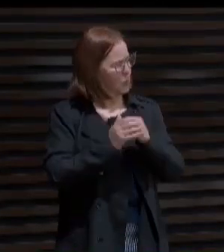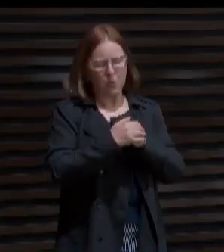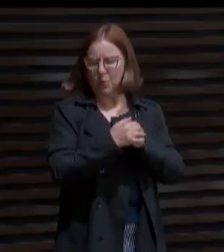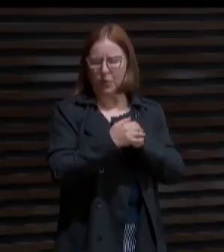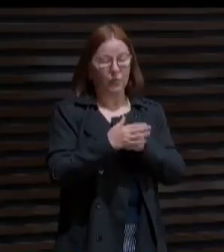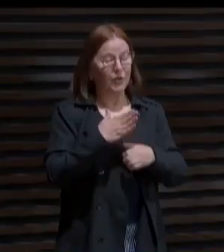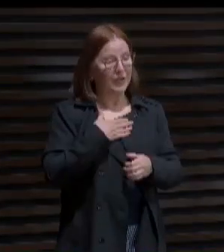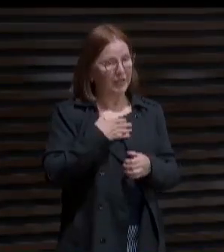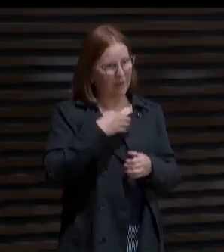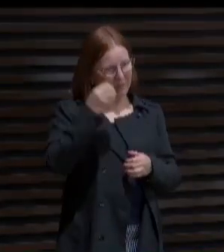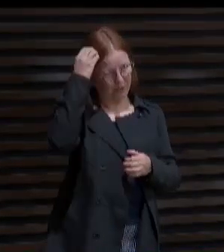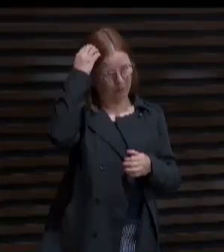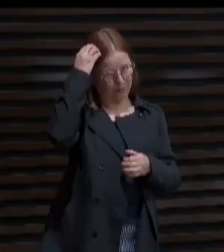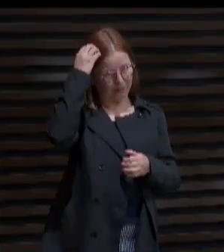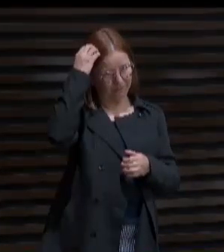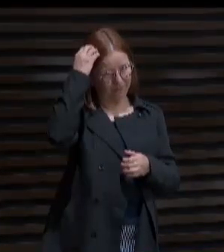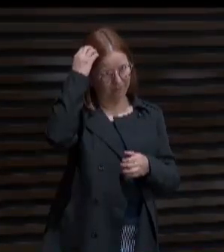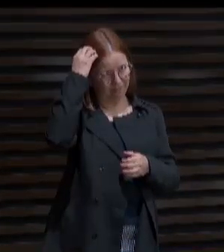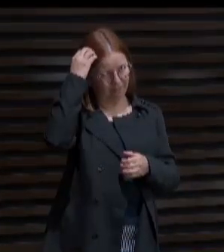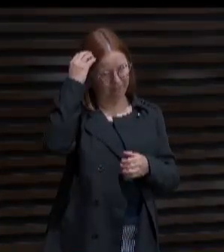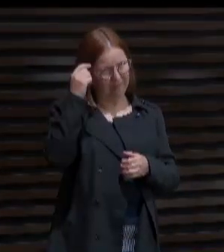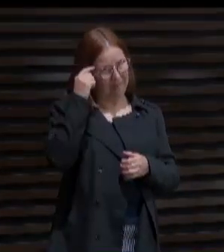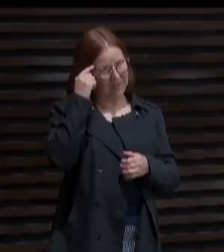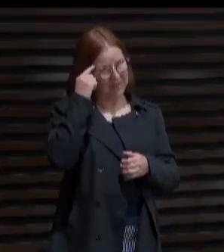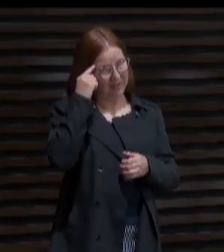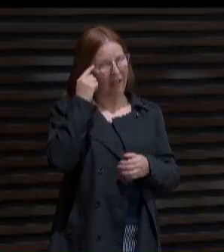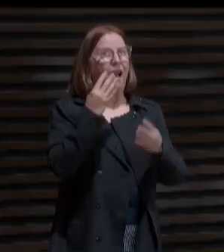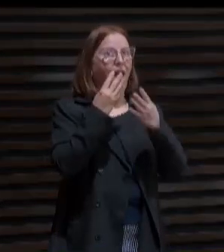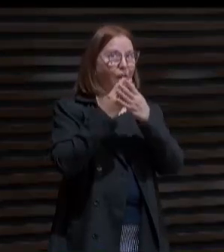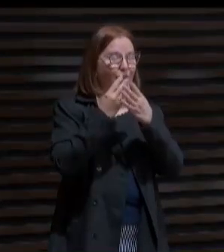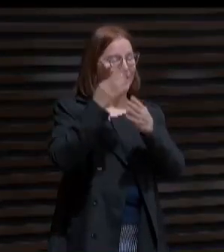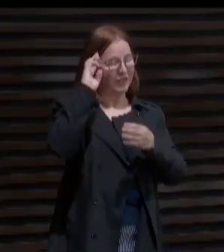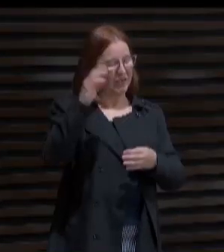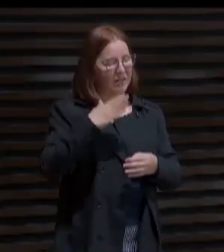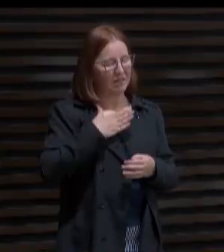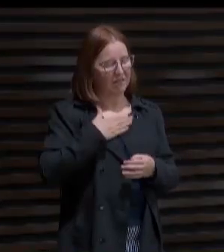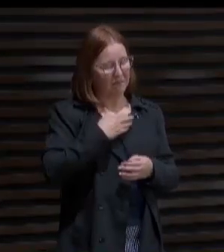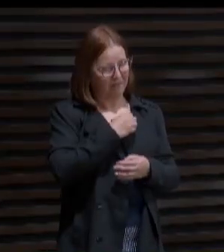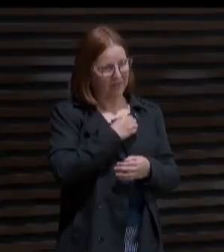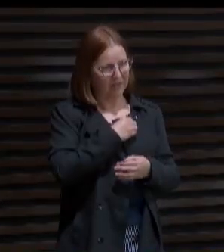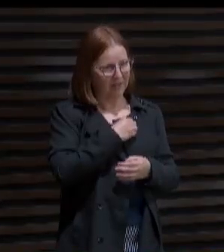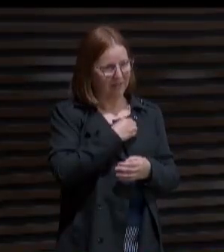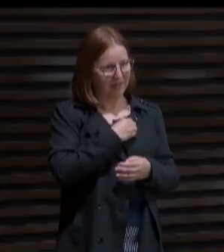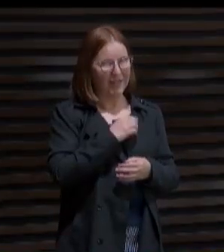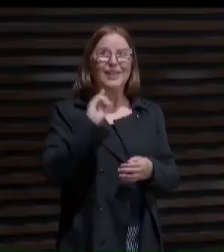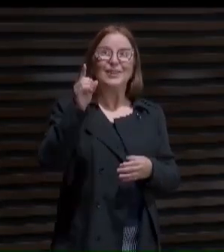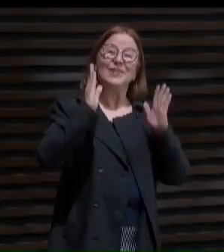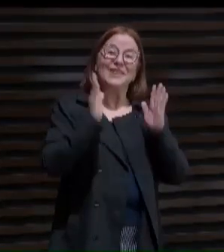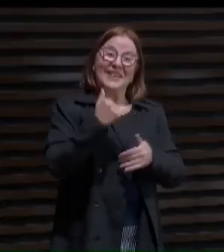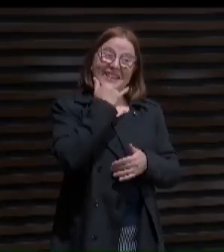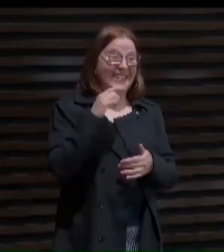minha culpa. Disse comigo: confessarei ao Senhor a minha rebeldia, e tu